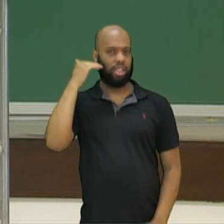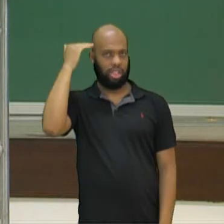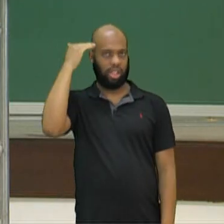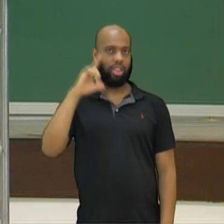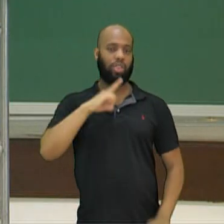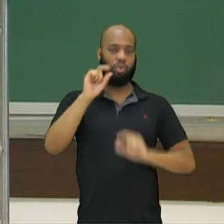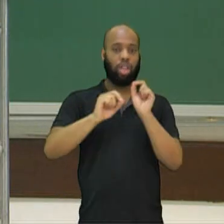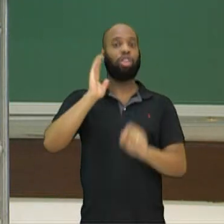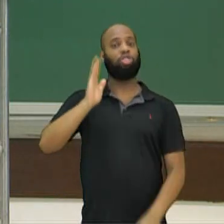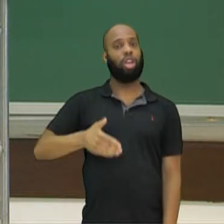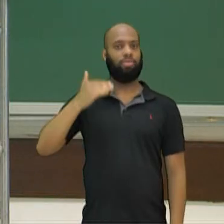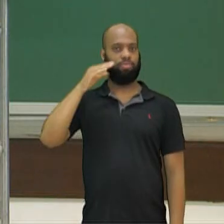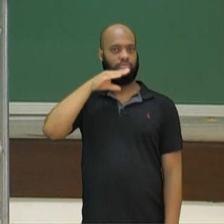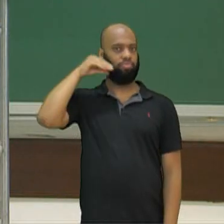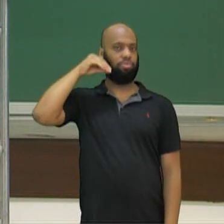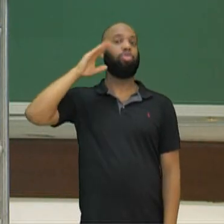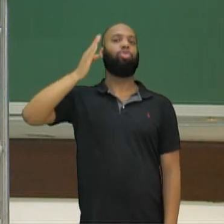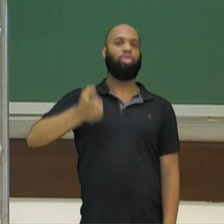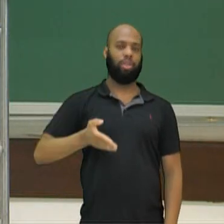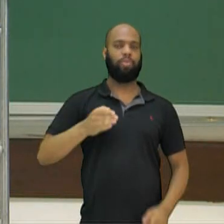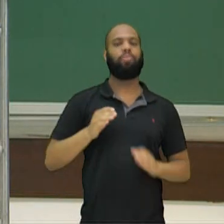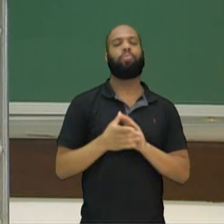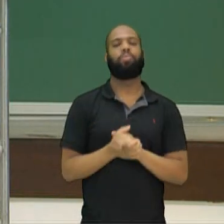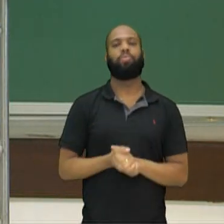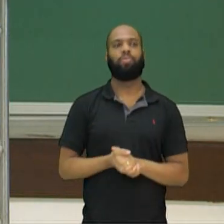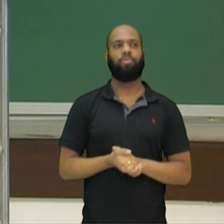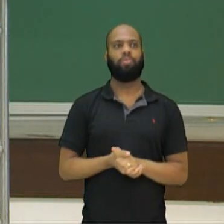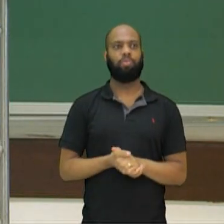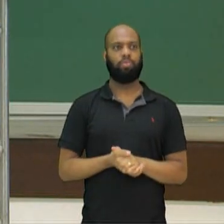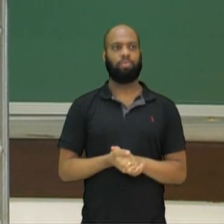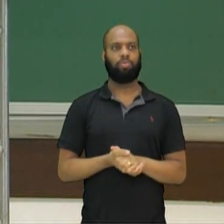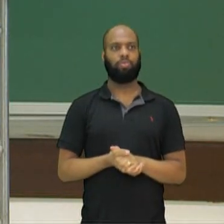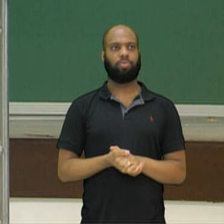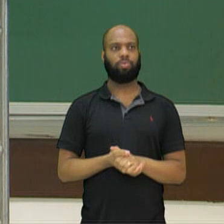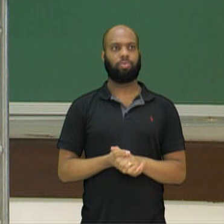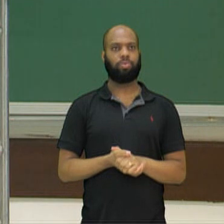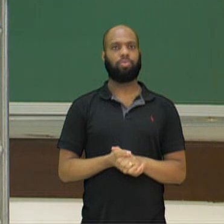completamente, cognitivamente adultos.